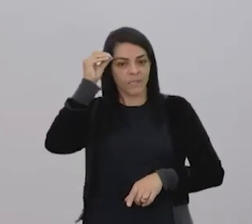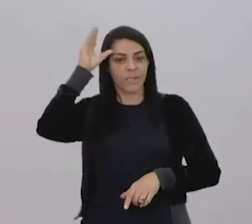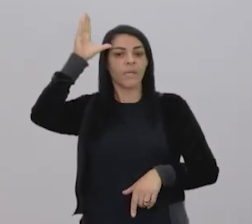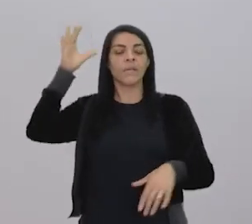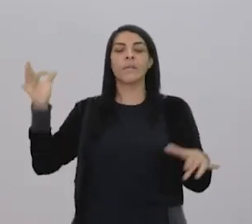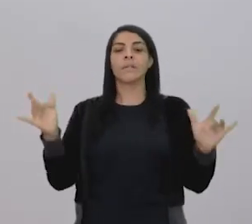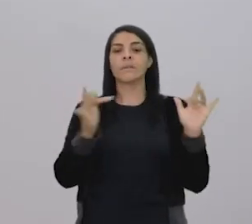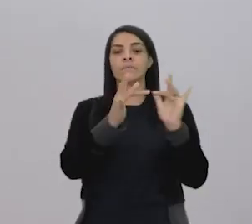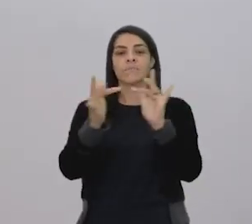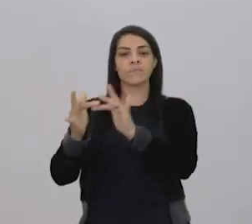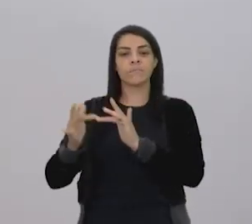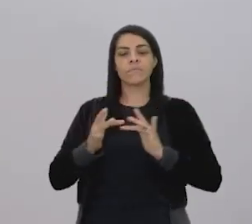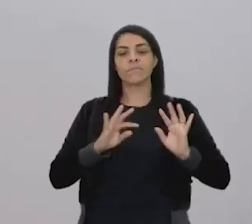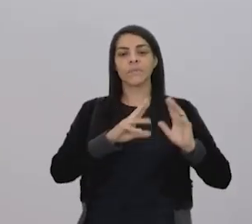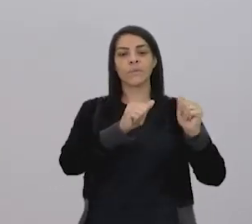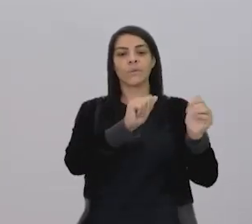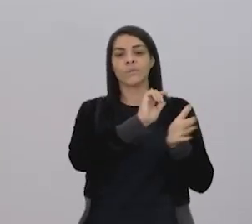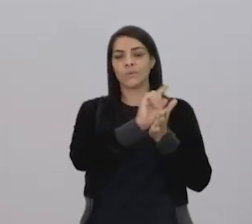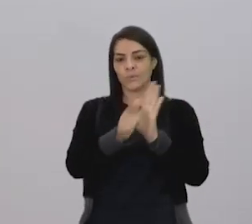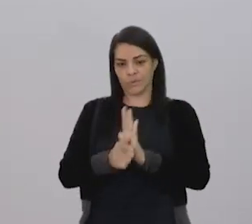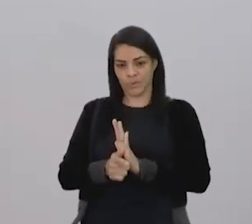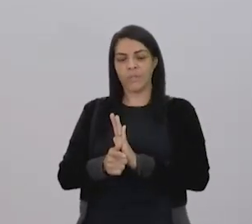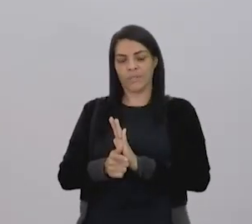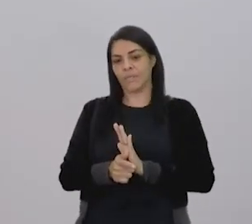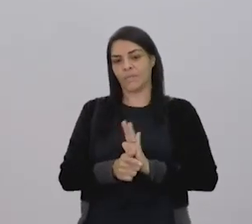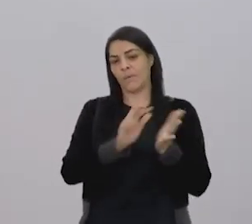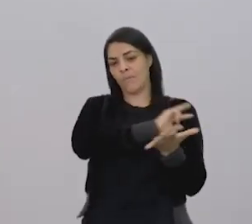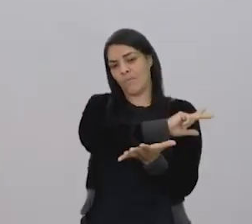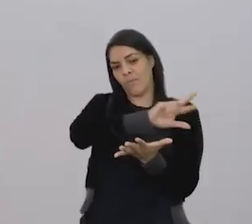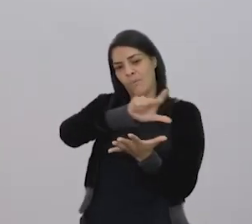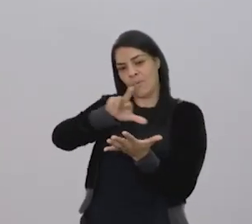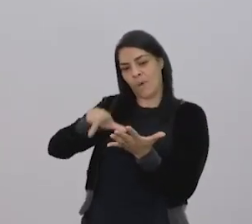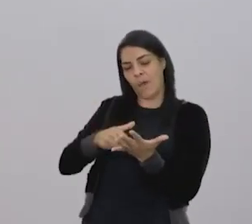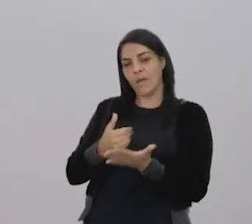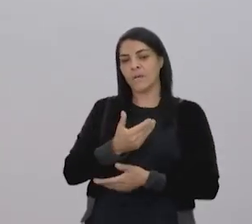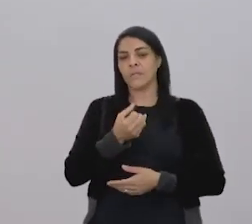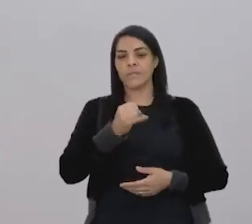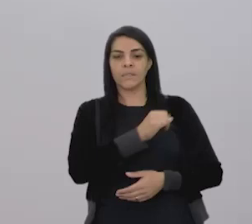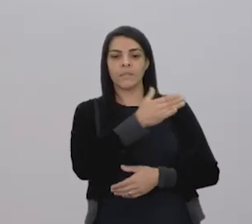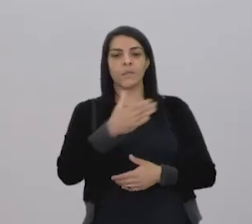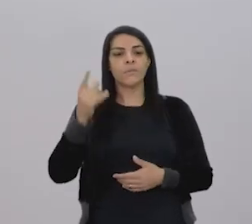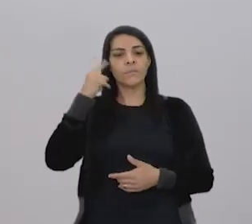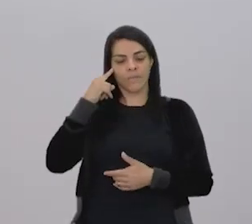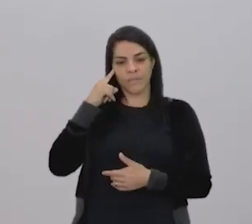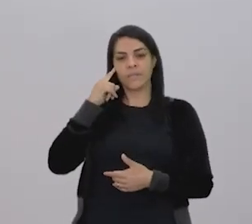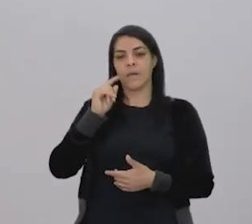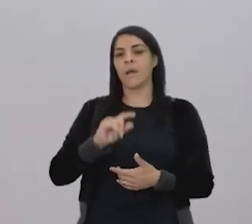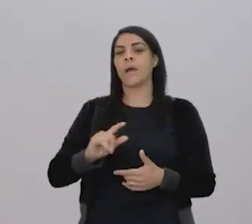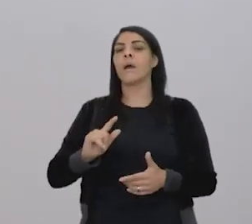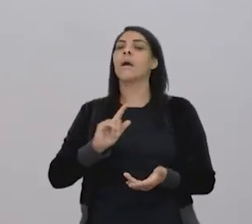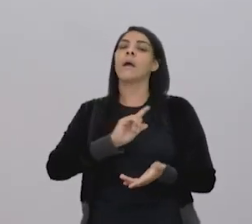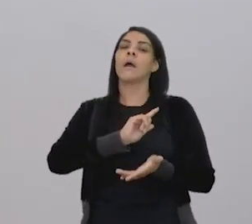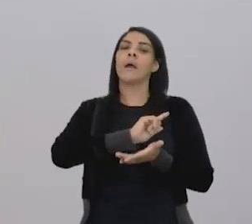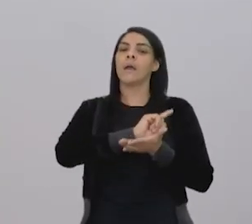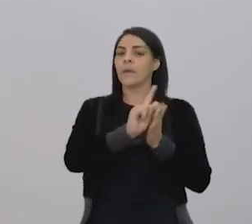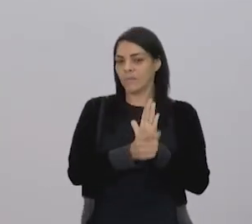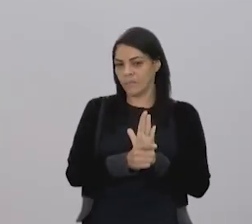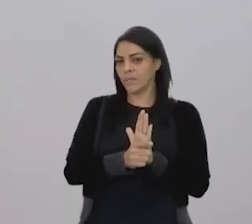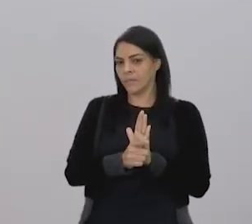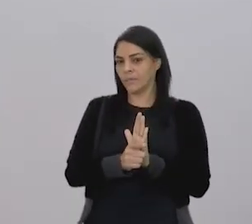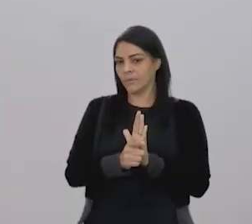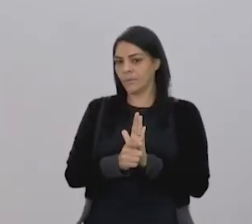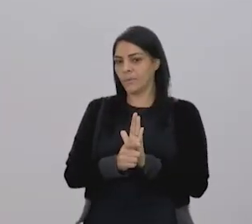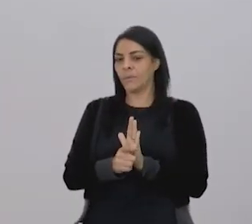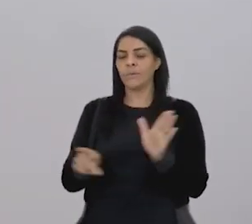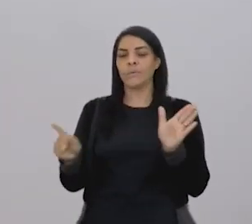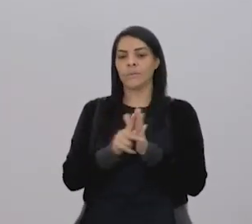interligando todos esses gêneros. E principalmente se for para pensar, a gente está falando de gêneros voltados à comunidade negra, né?